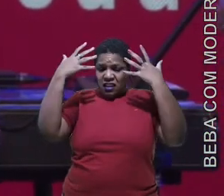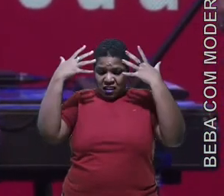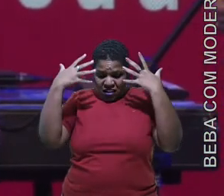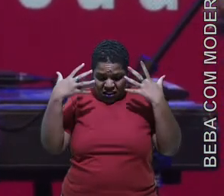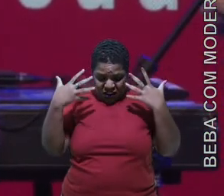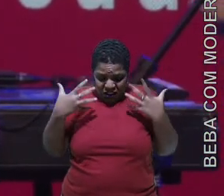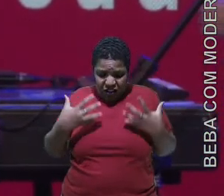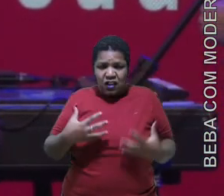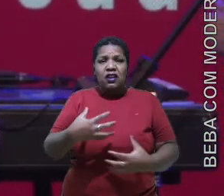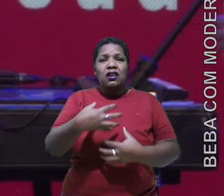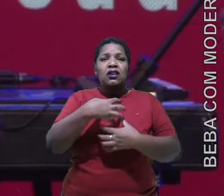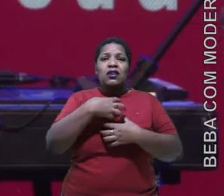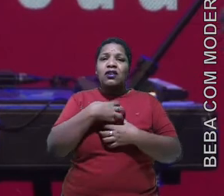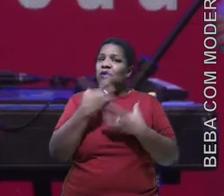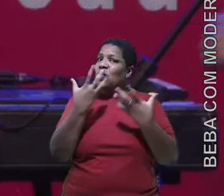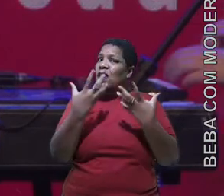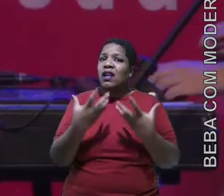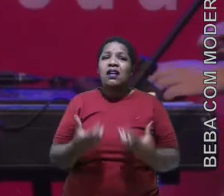posso